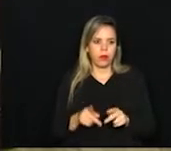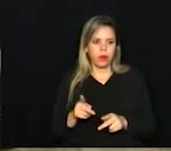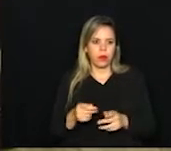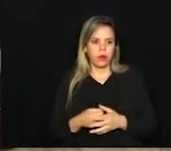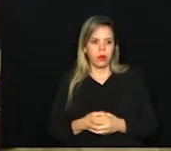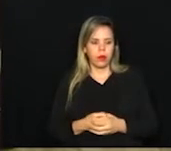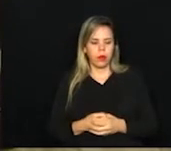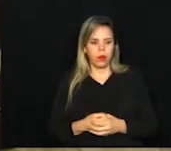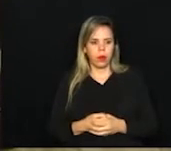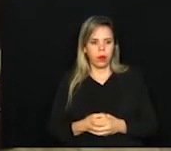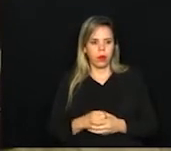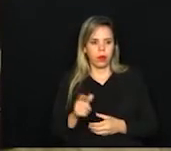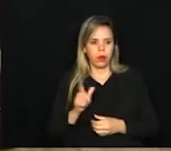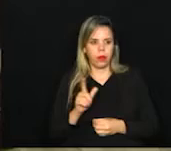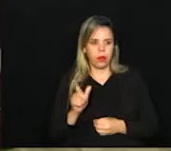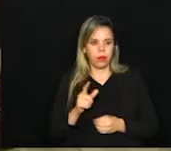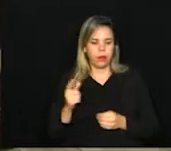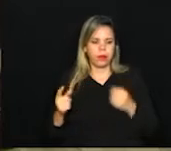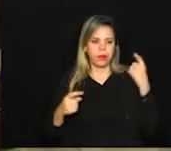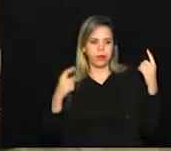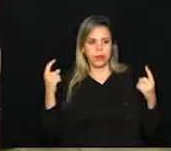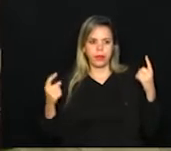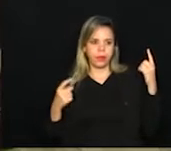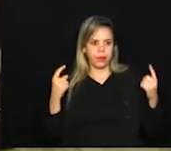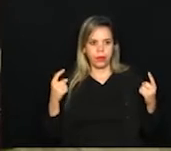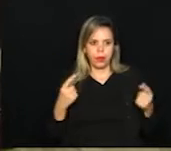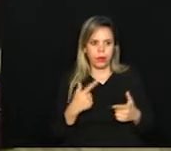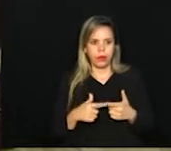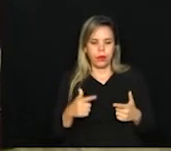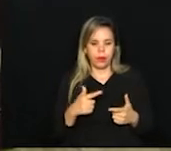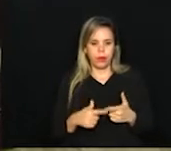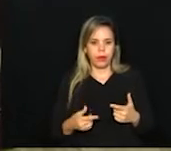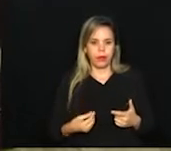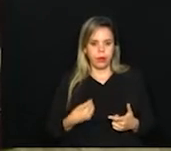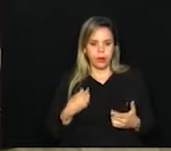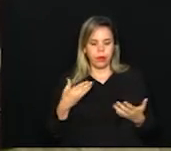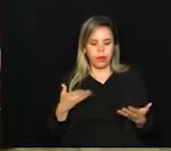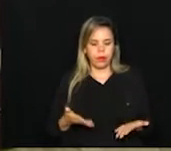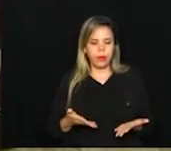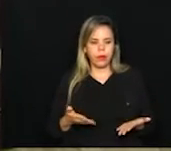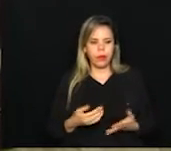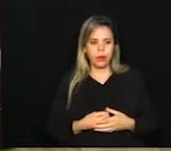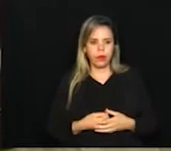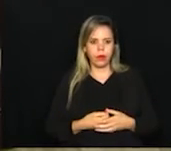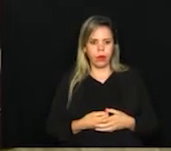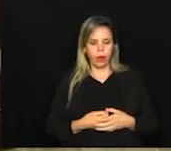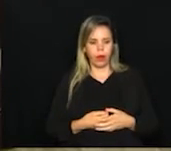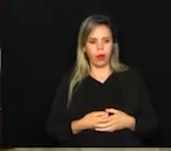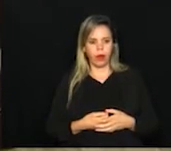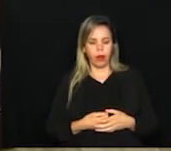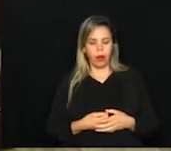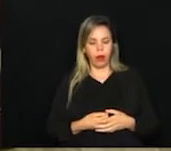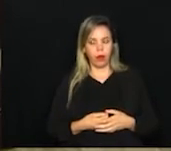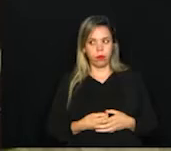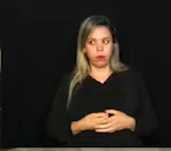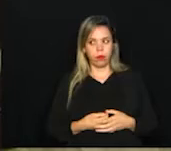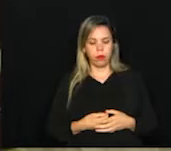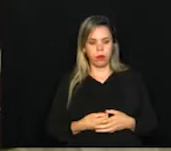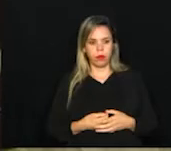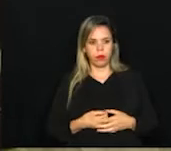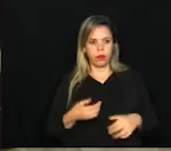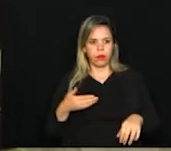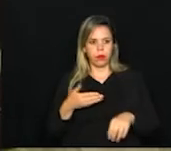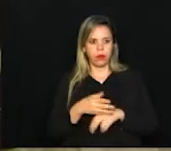pacientes, mas lógico que preocupa a situação ainda que nós estamos vivendo. Mirna Abreu,